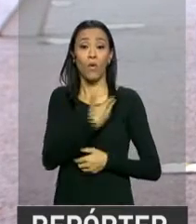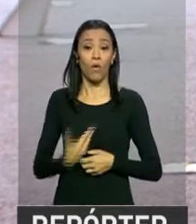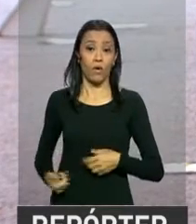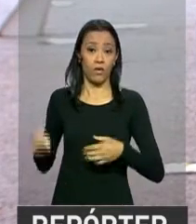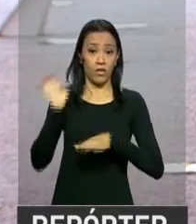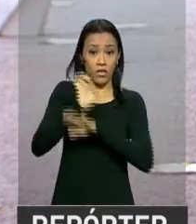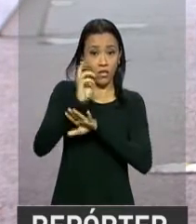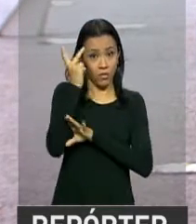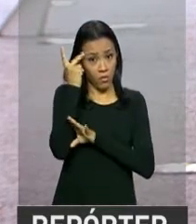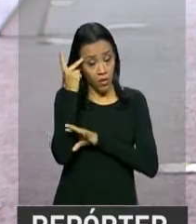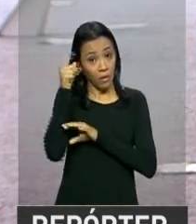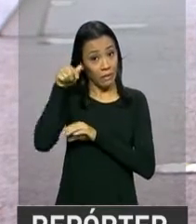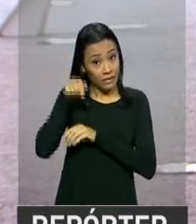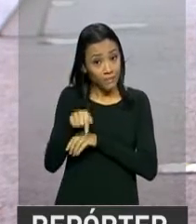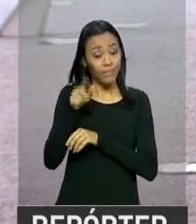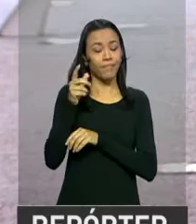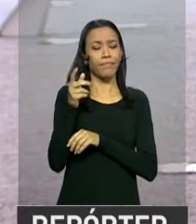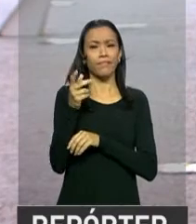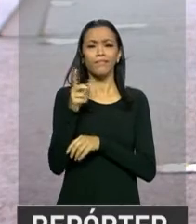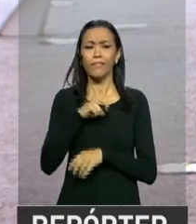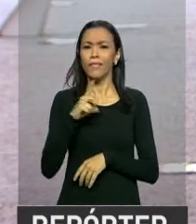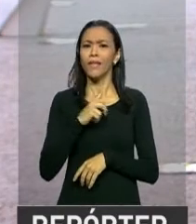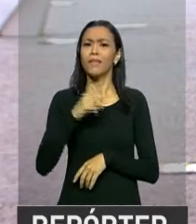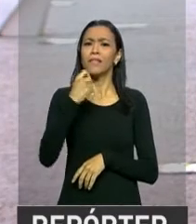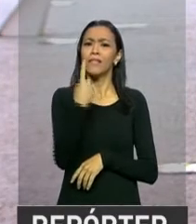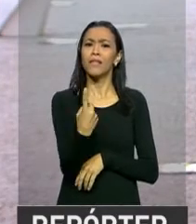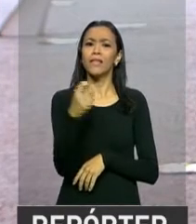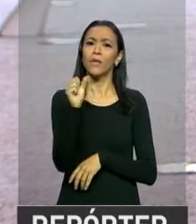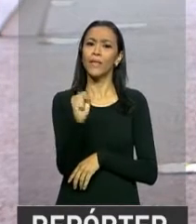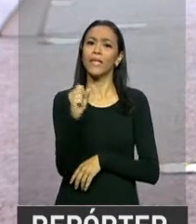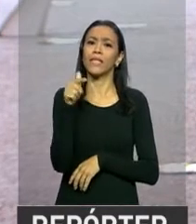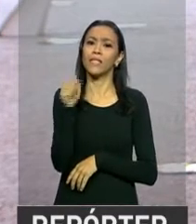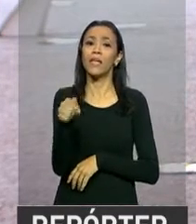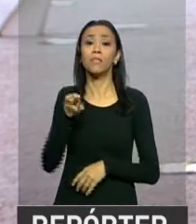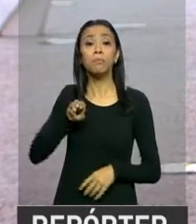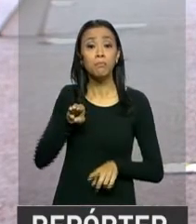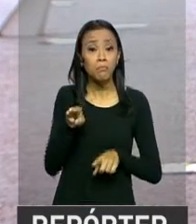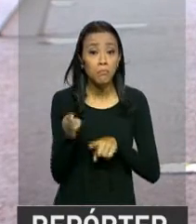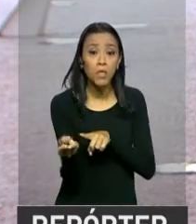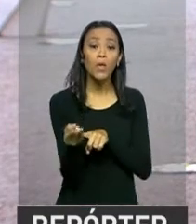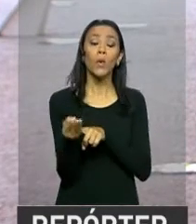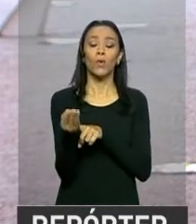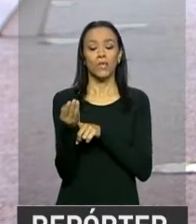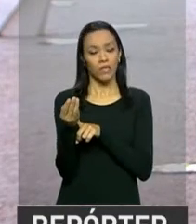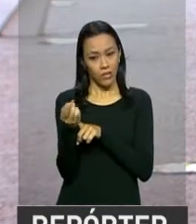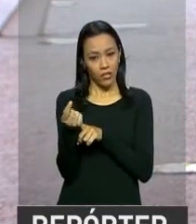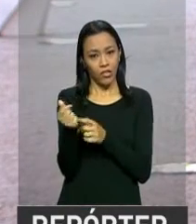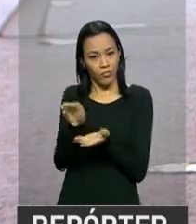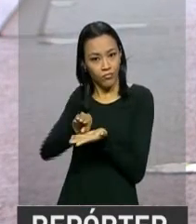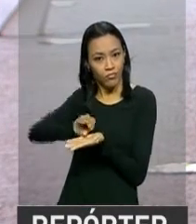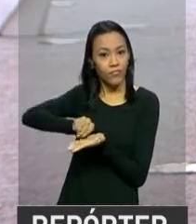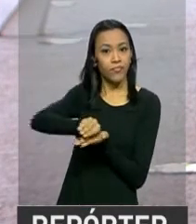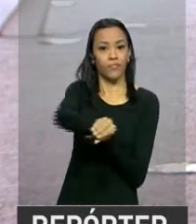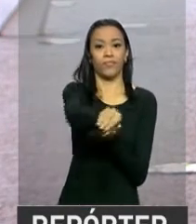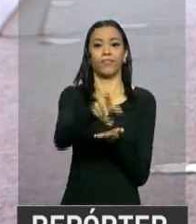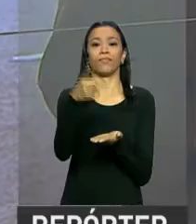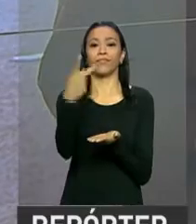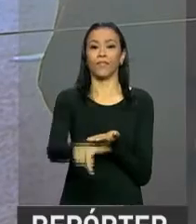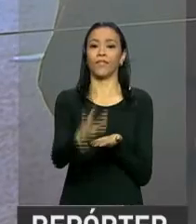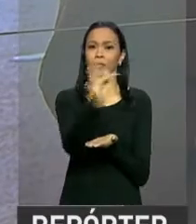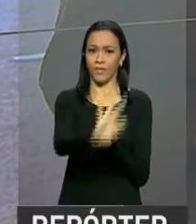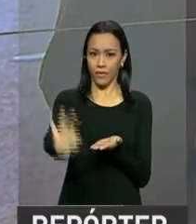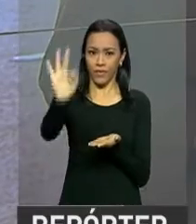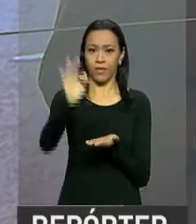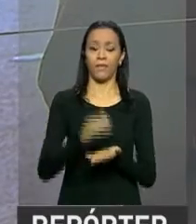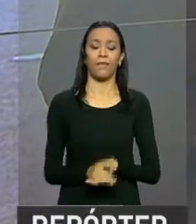Paulo, que teve cerca de 187 milhões de financiamento federal. Jaime, com você. João Pedro